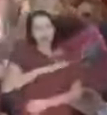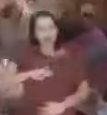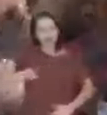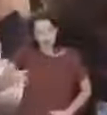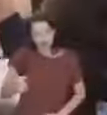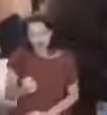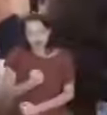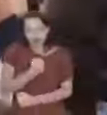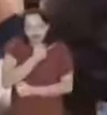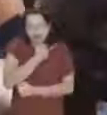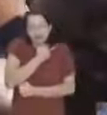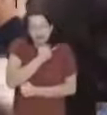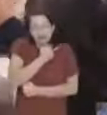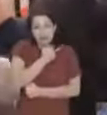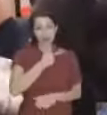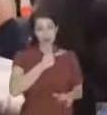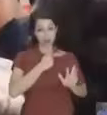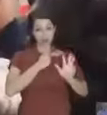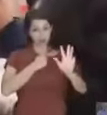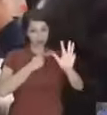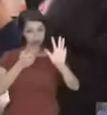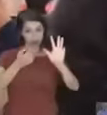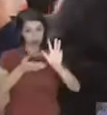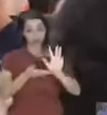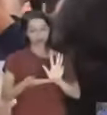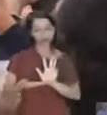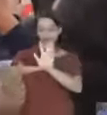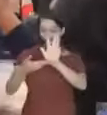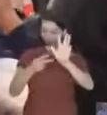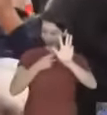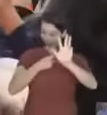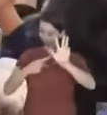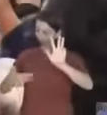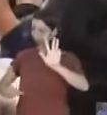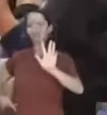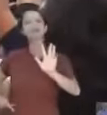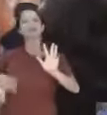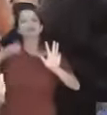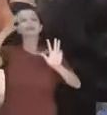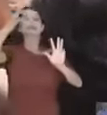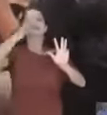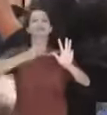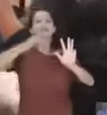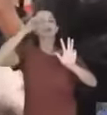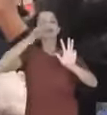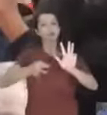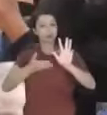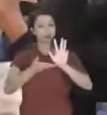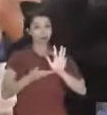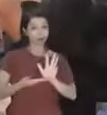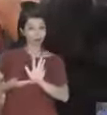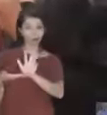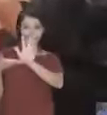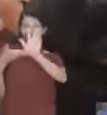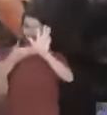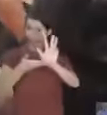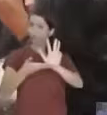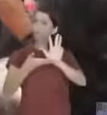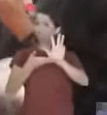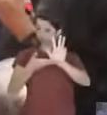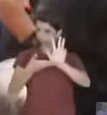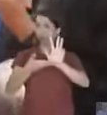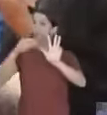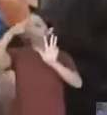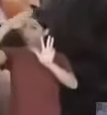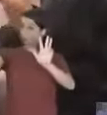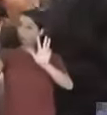abraçar. Lulalá, com dignidade. Lulalá, o Brasil